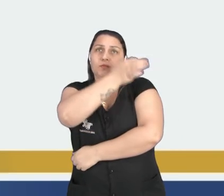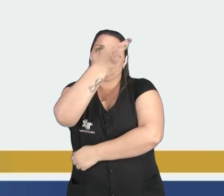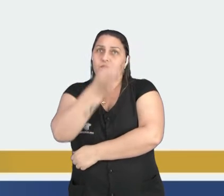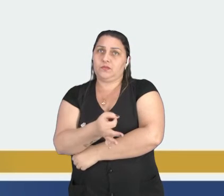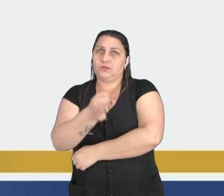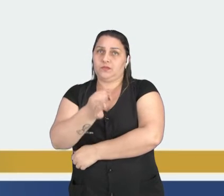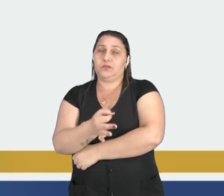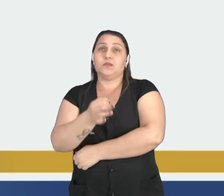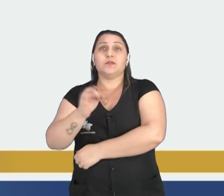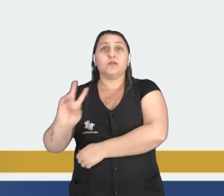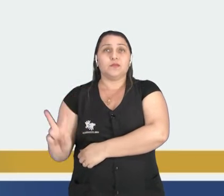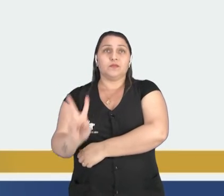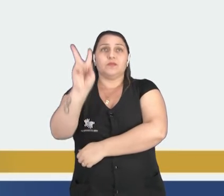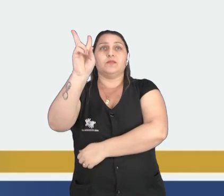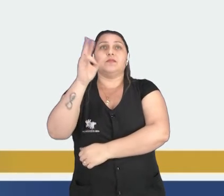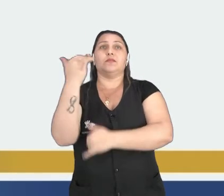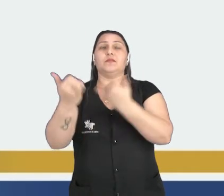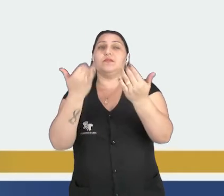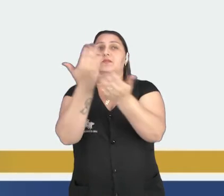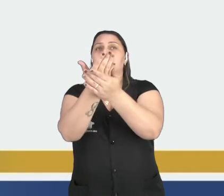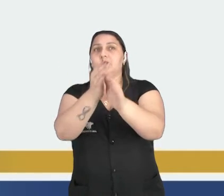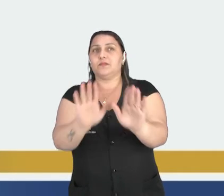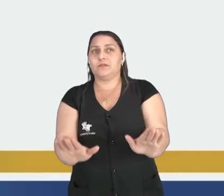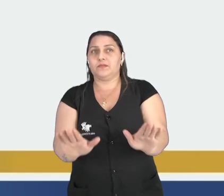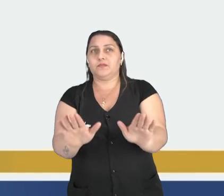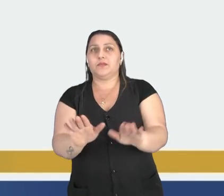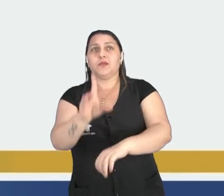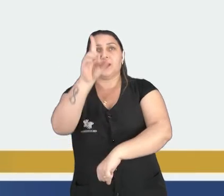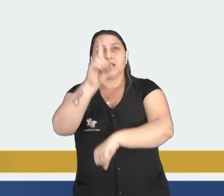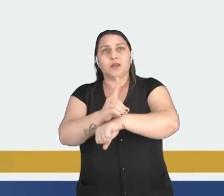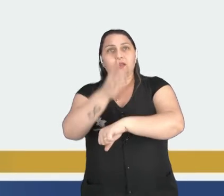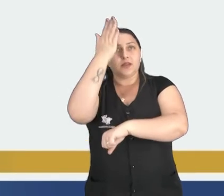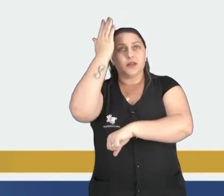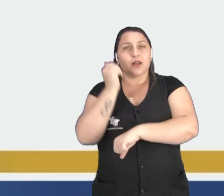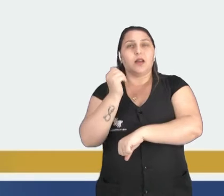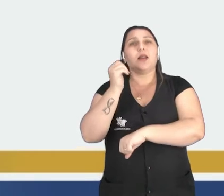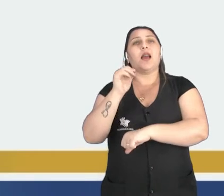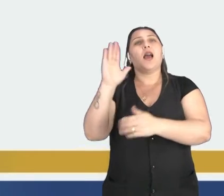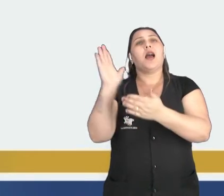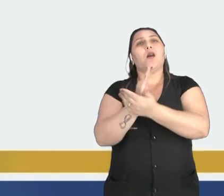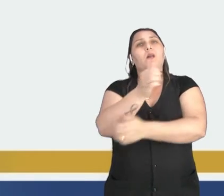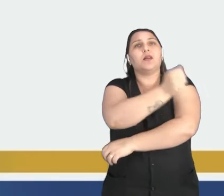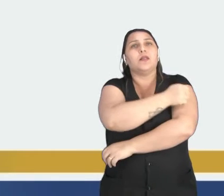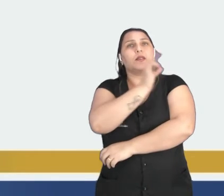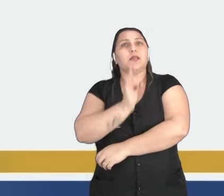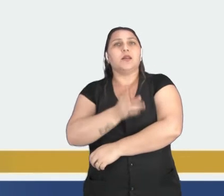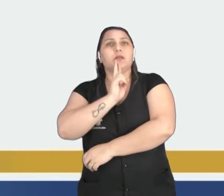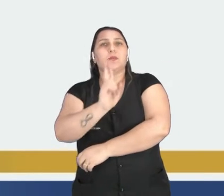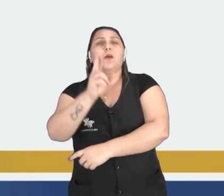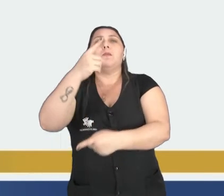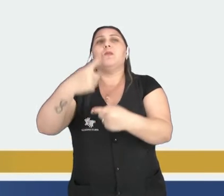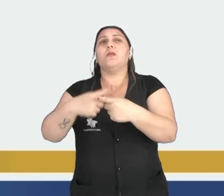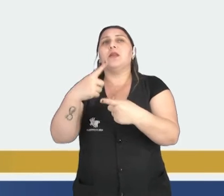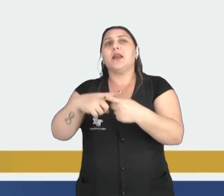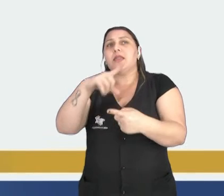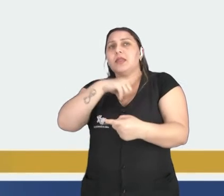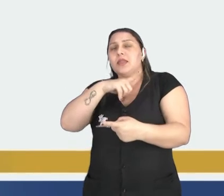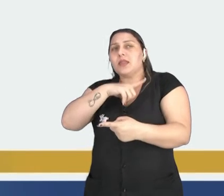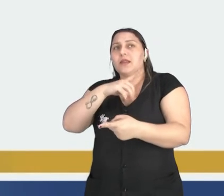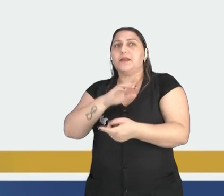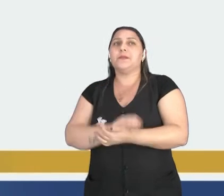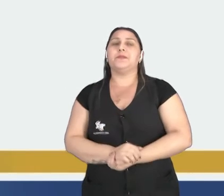ele é declarado vencedor e a brincadeira é encerrada. O diretor sabe que algum aluno acertará a resposta porque há, olha